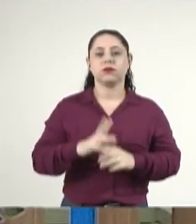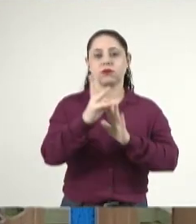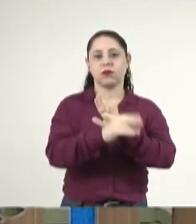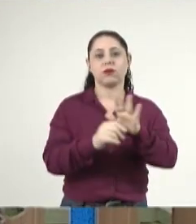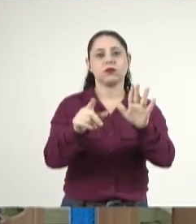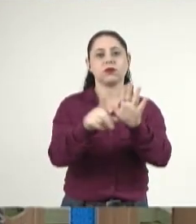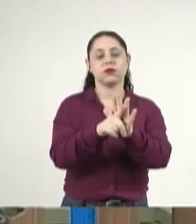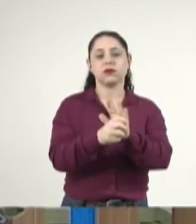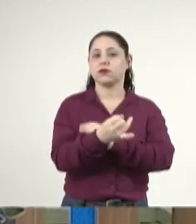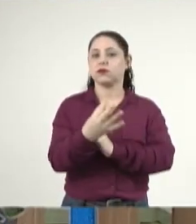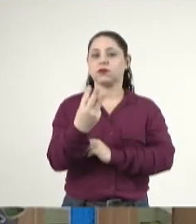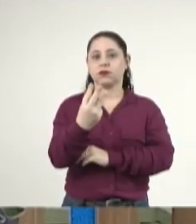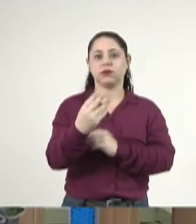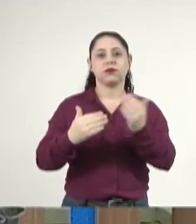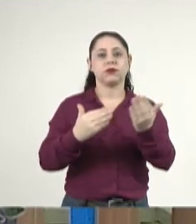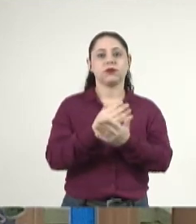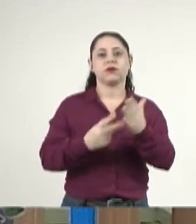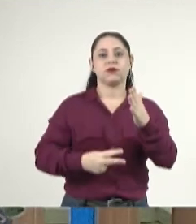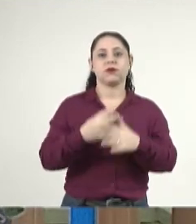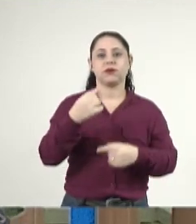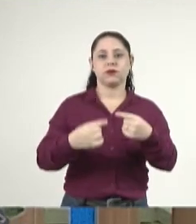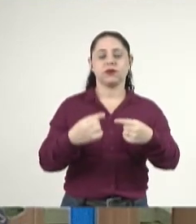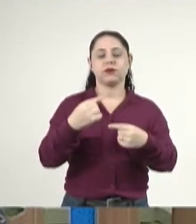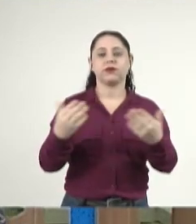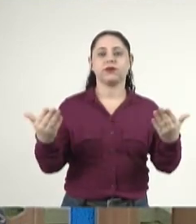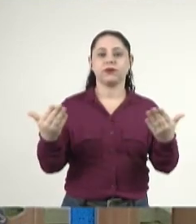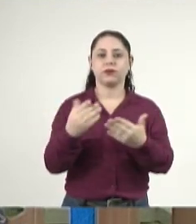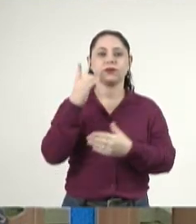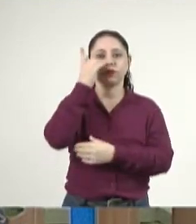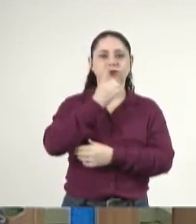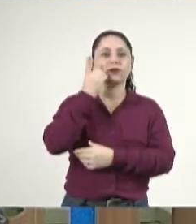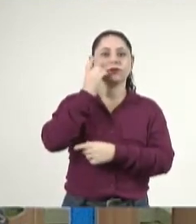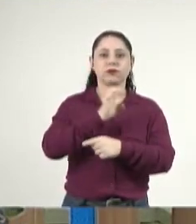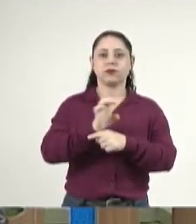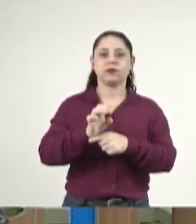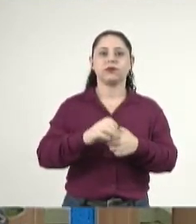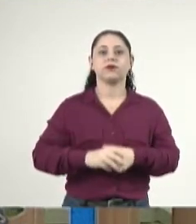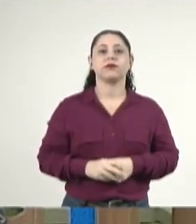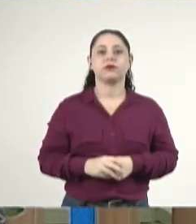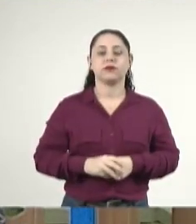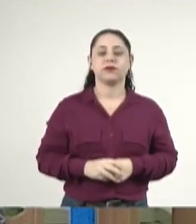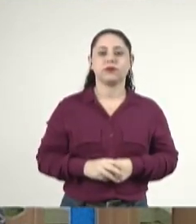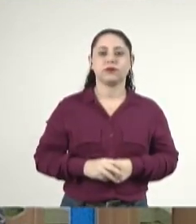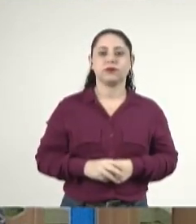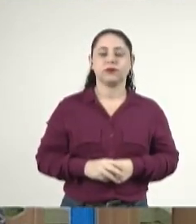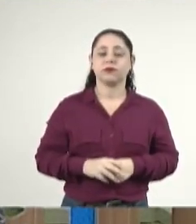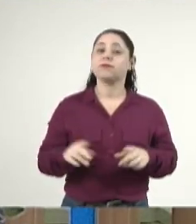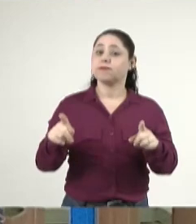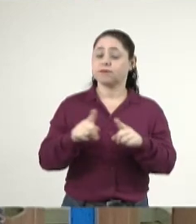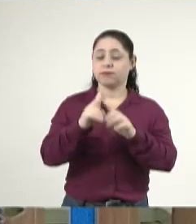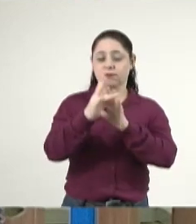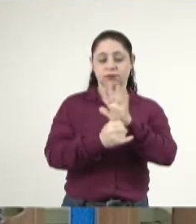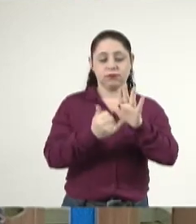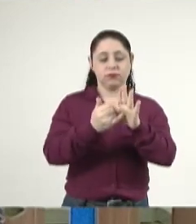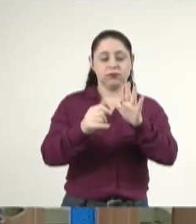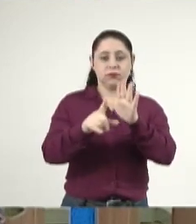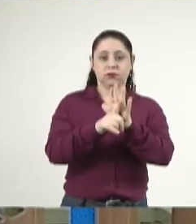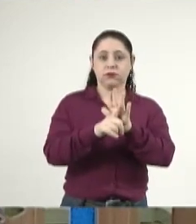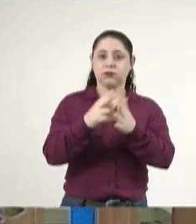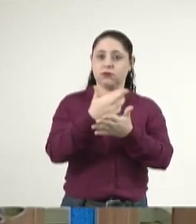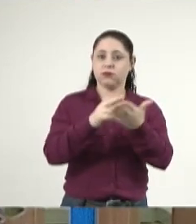complementar de número 3, aprovado em sua segunda discussão hoje pelos deputados estaduais. Além desse projeto, em redação